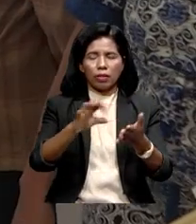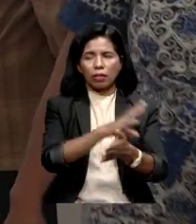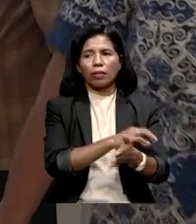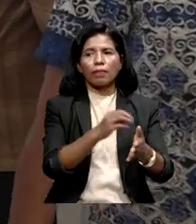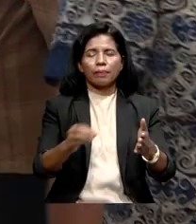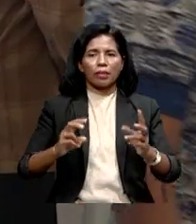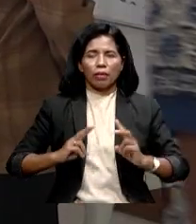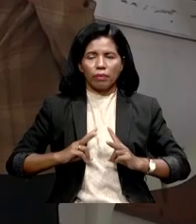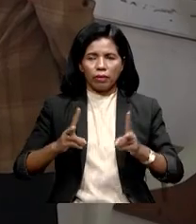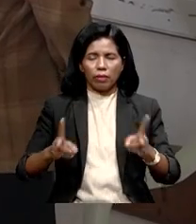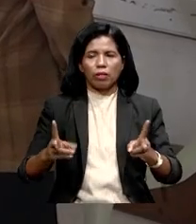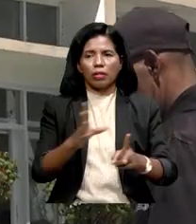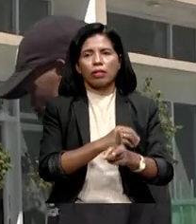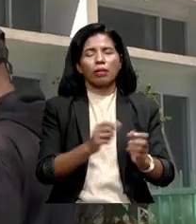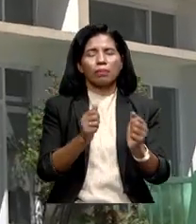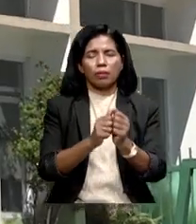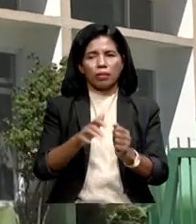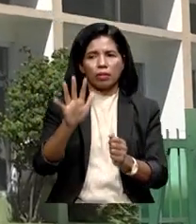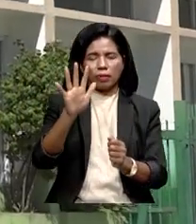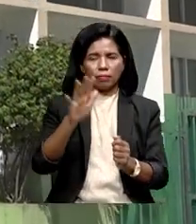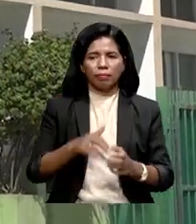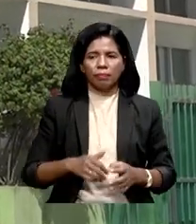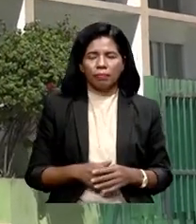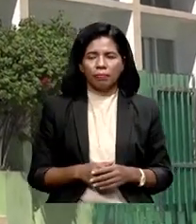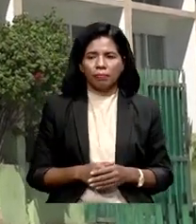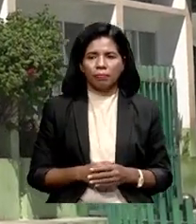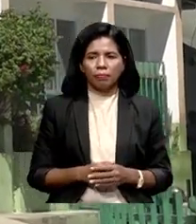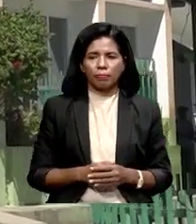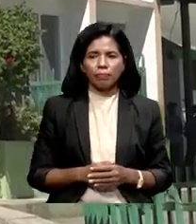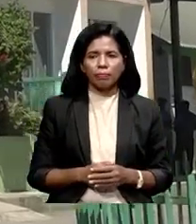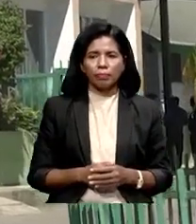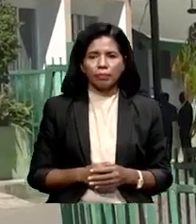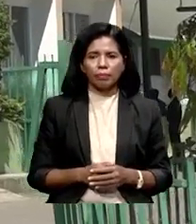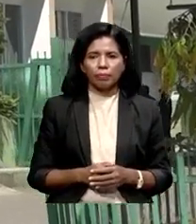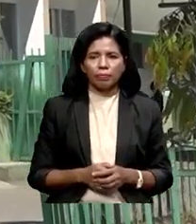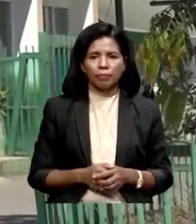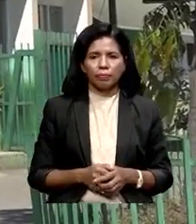assistente enfermeiros na NEN. Tito Silva Santinha de Jesus, GMN.